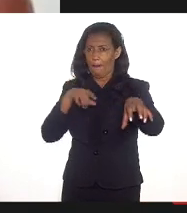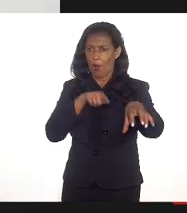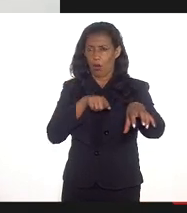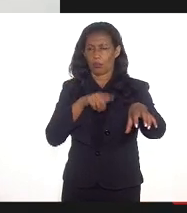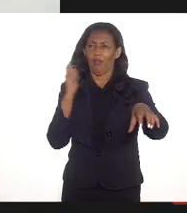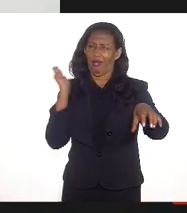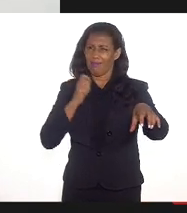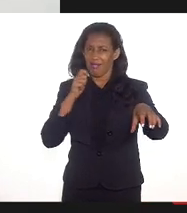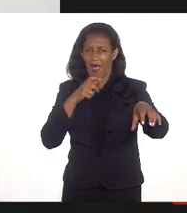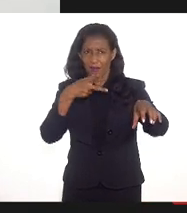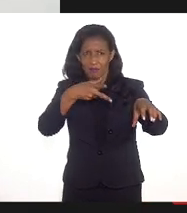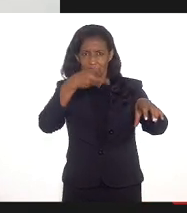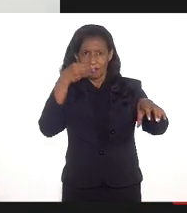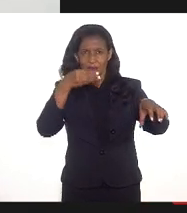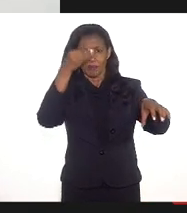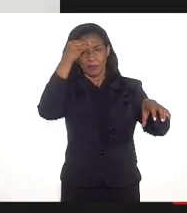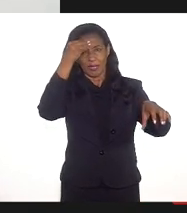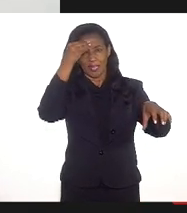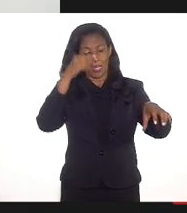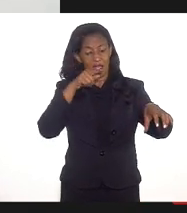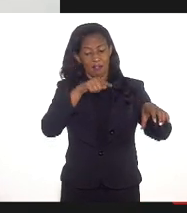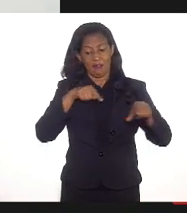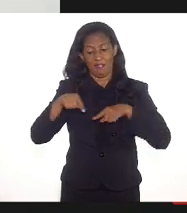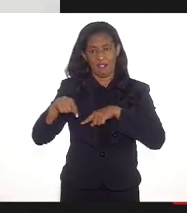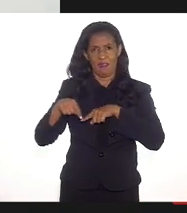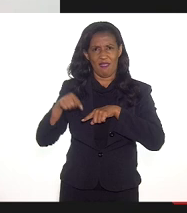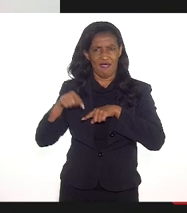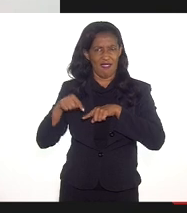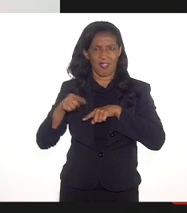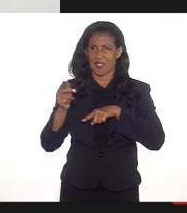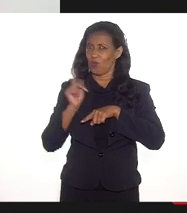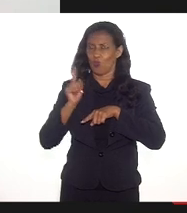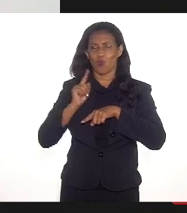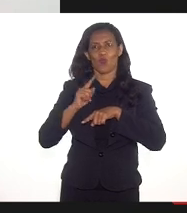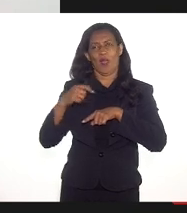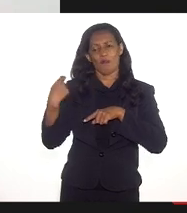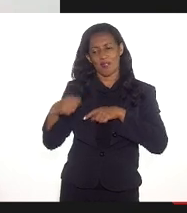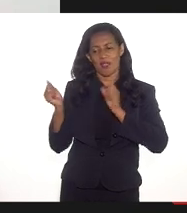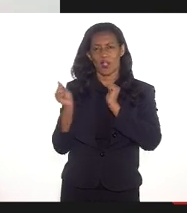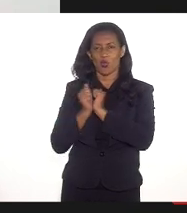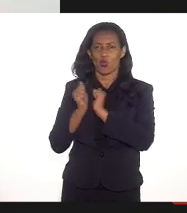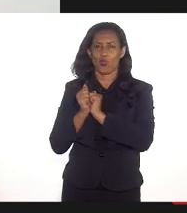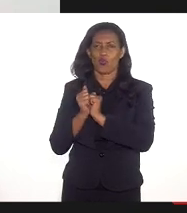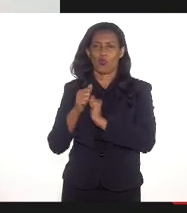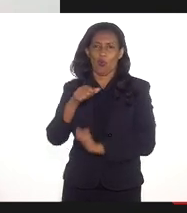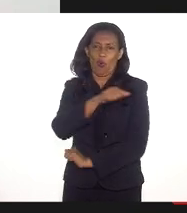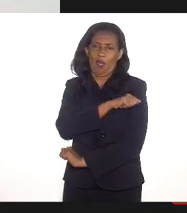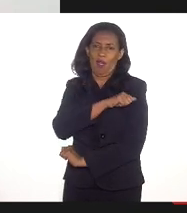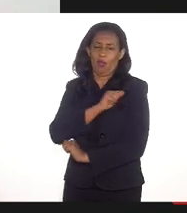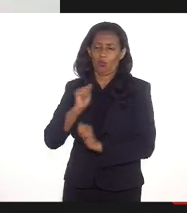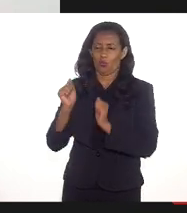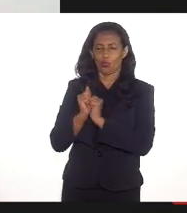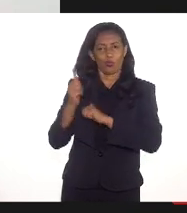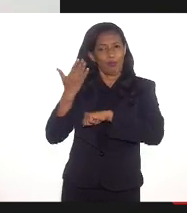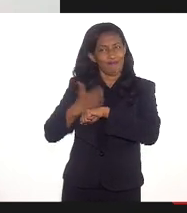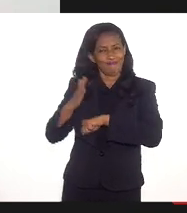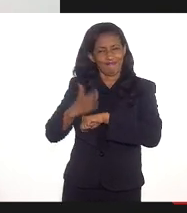é isso que a Márcia falou. Então, a gente tem lá cerca de um terço que a gente vai precisar de fazer de forma